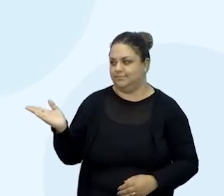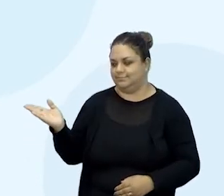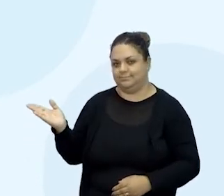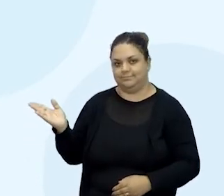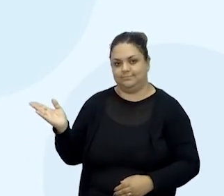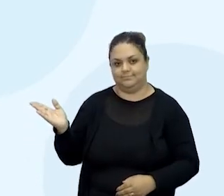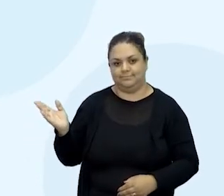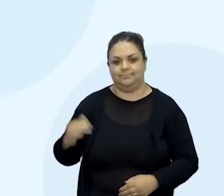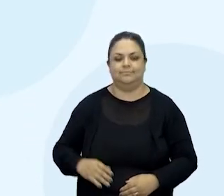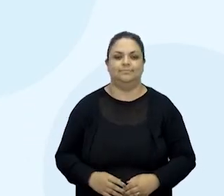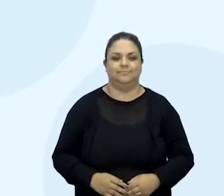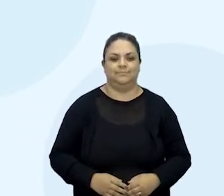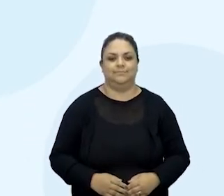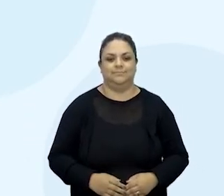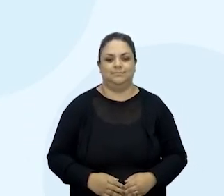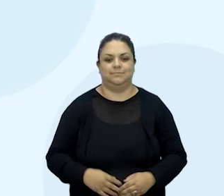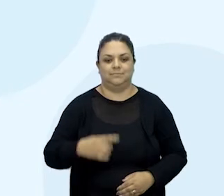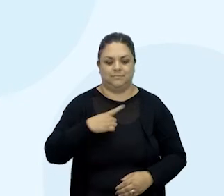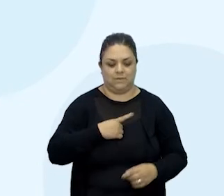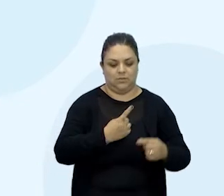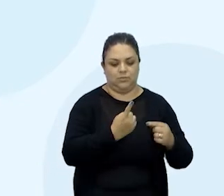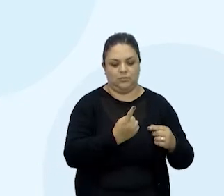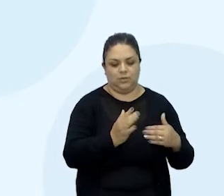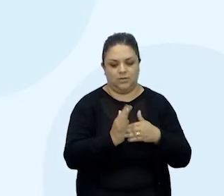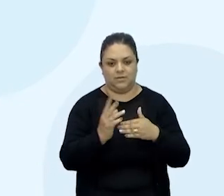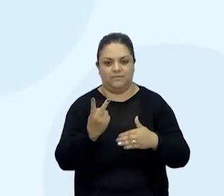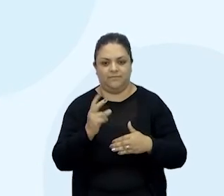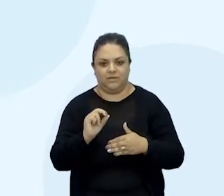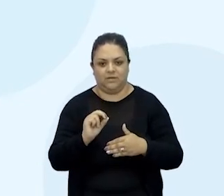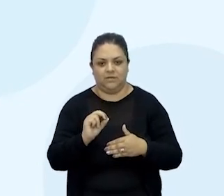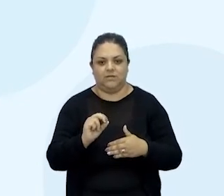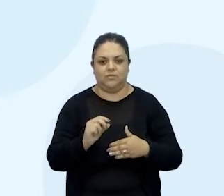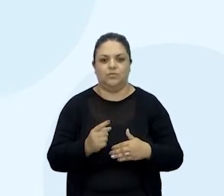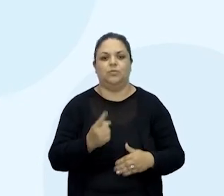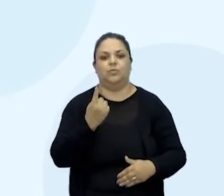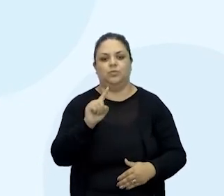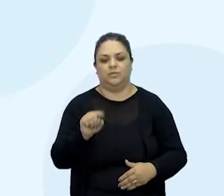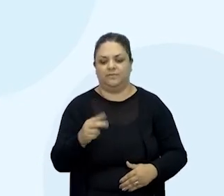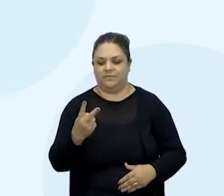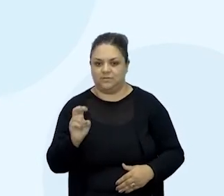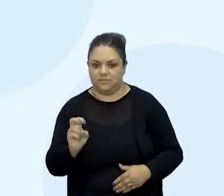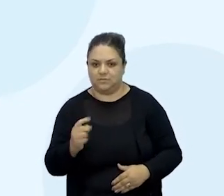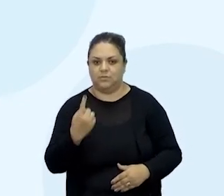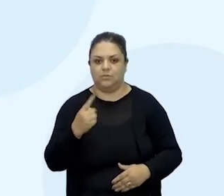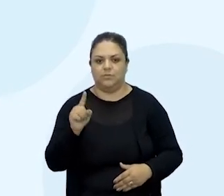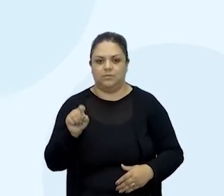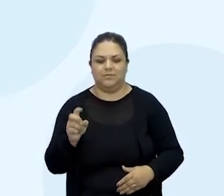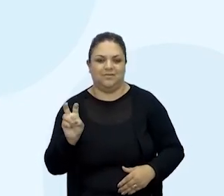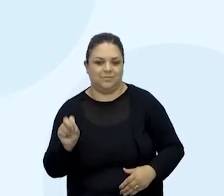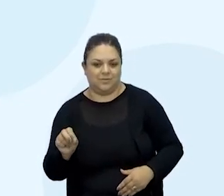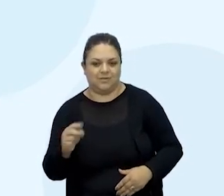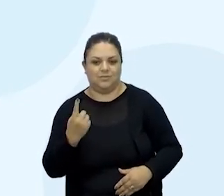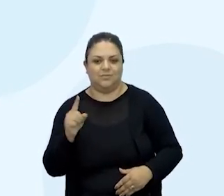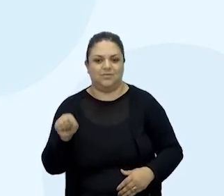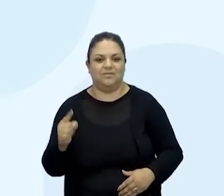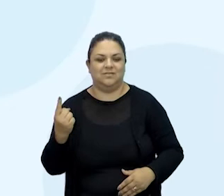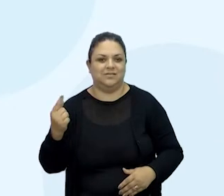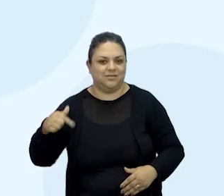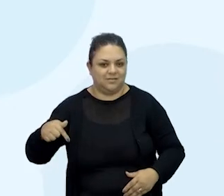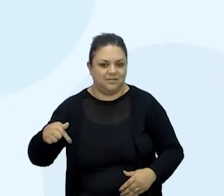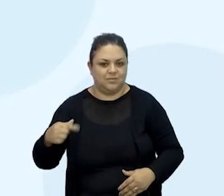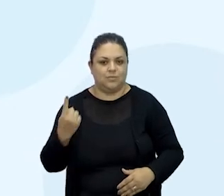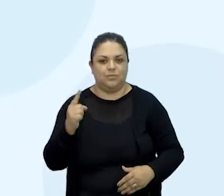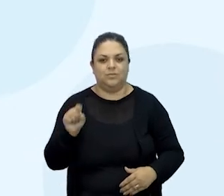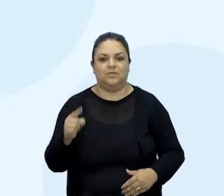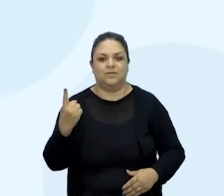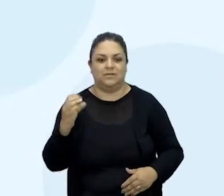número 1, que tem as escalas de 1 para 20, 1 para 25, 1 para 50, 1 para 75 e 1 para